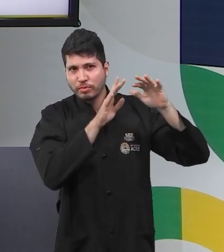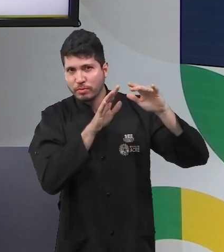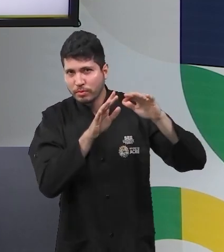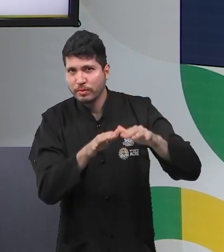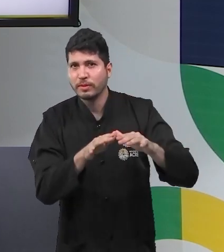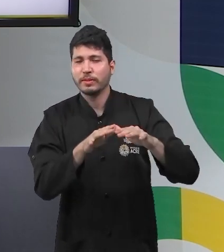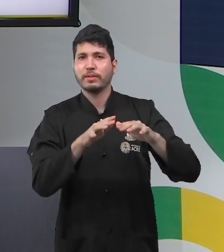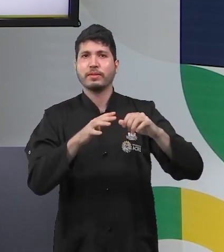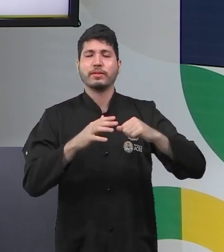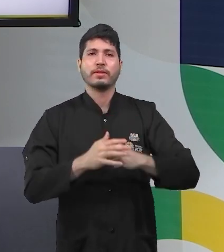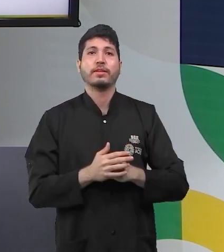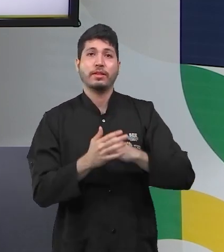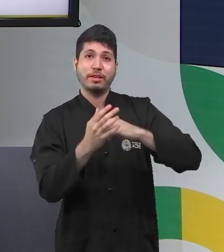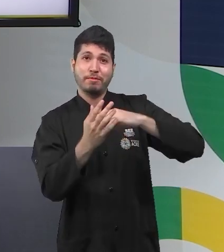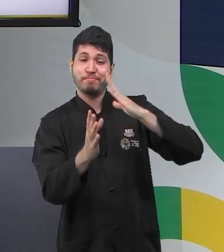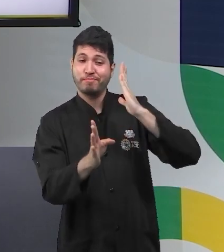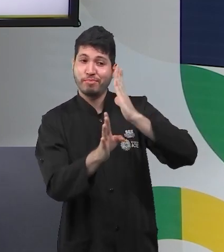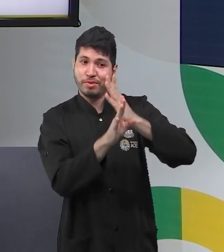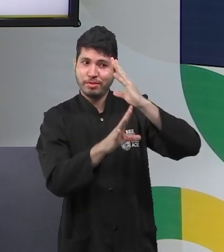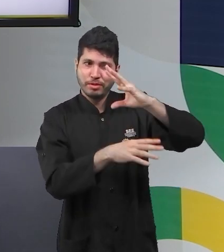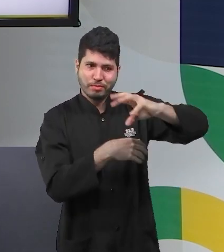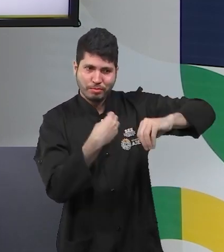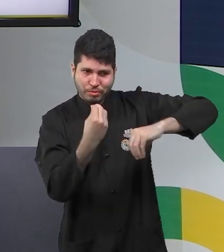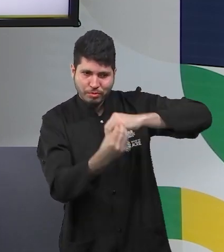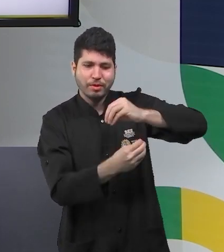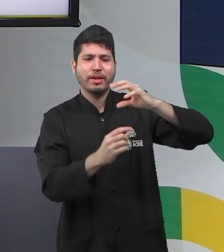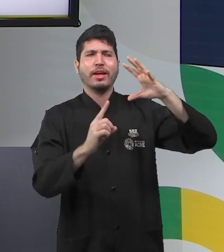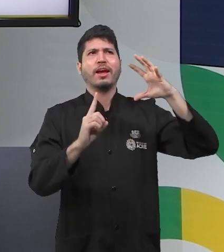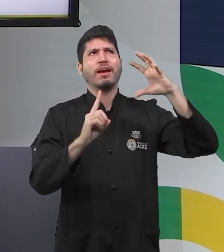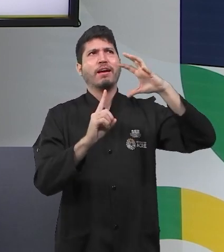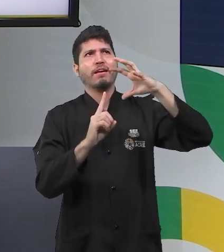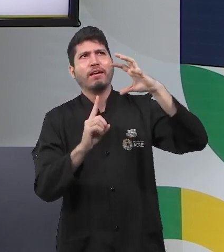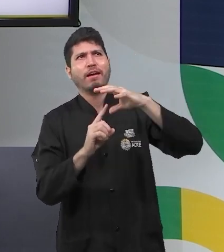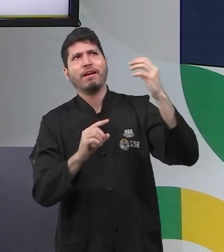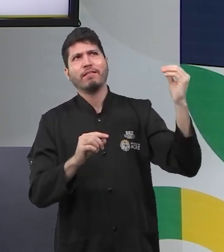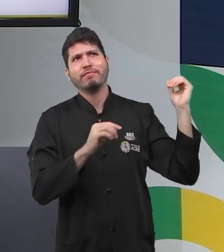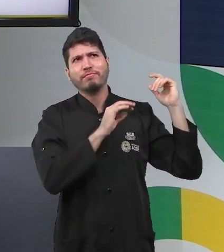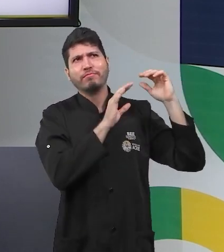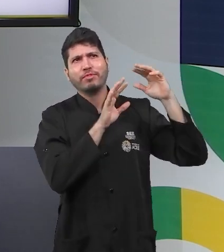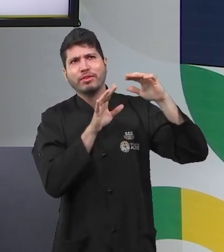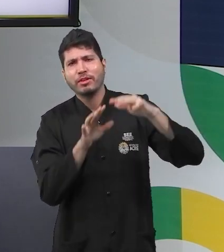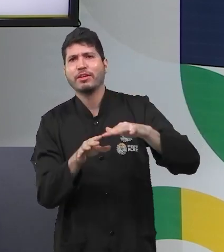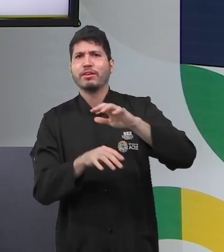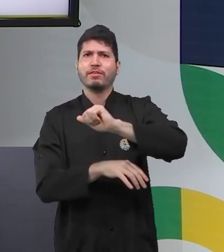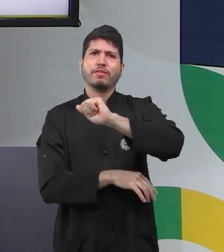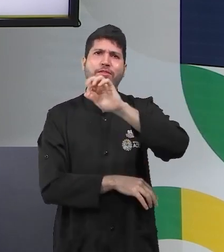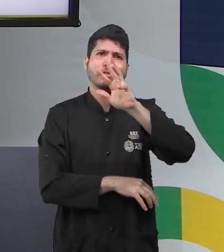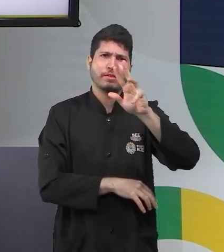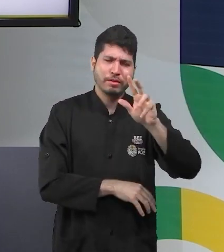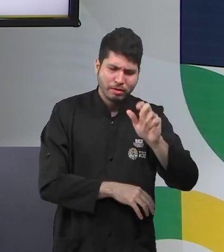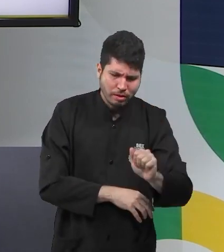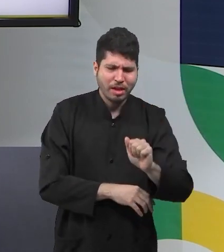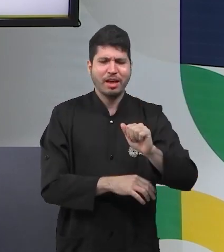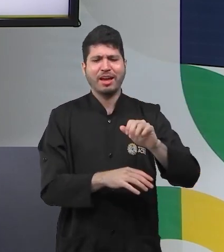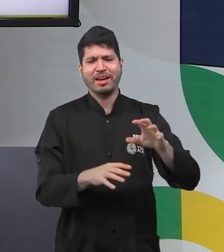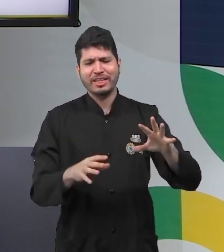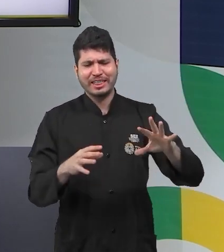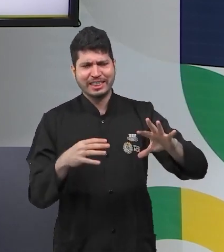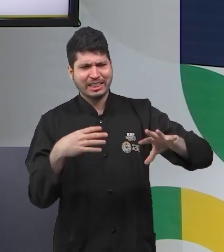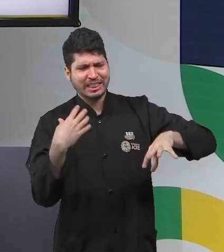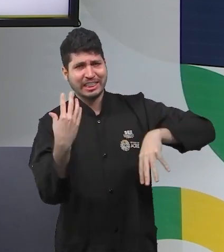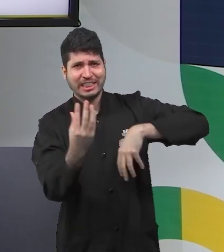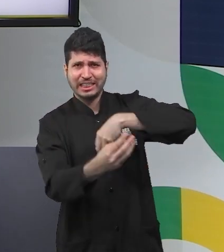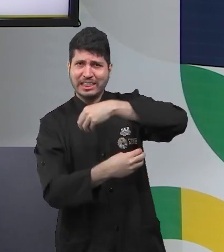Só que a mistura e a influência, e aí veio os africanos para cá, e aí também foram subjugados, mas